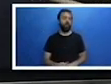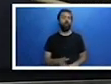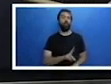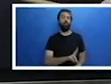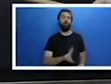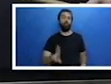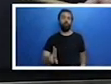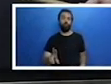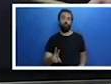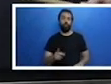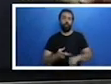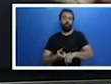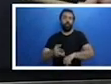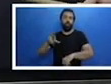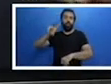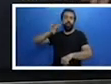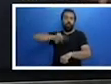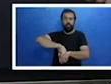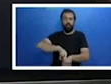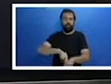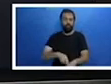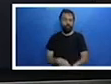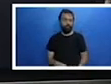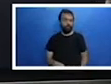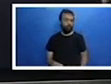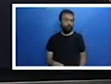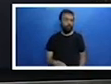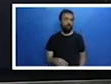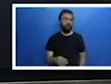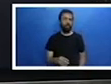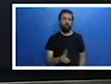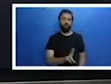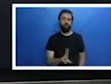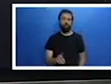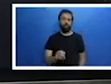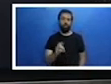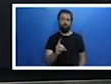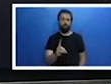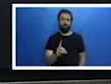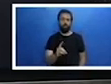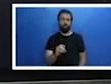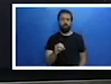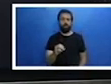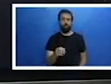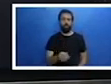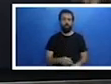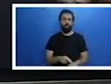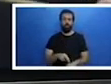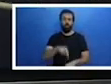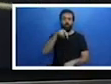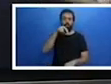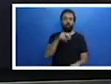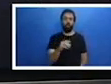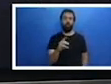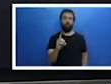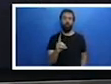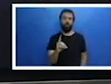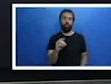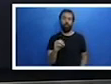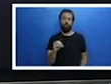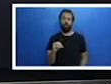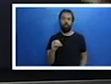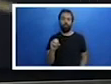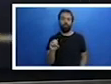fazer, esse salto ela deu o sobrenome dela. Então, como ela chama Daiane dos Santos, esse salto passou a se chamar o Salto dos Santos. Então, todo mundo que realizasse o duplo